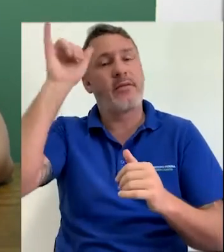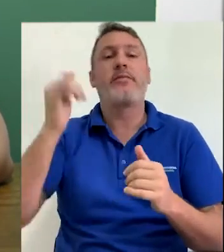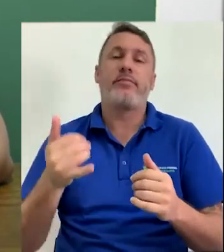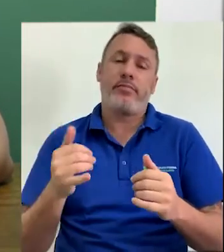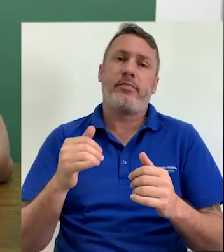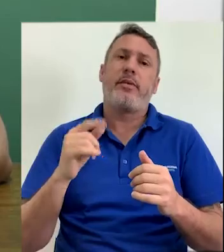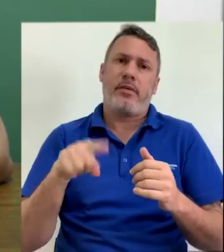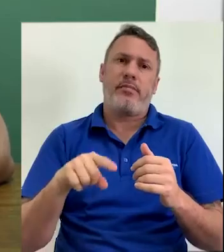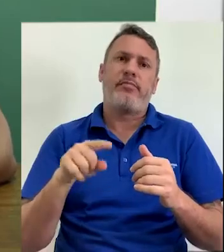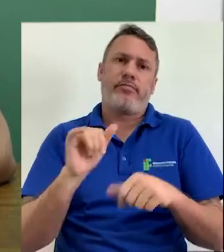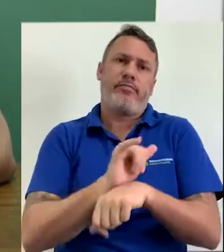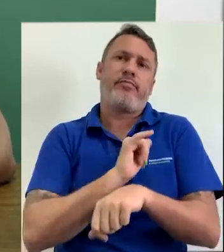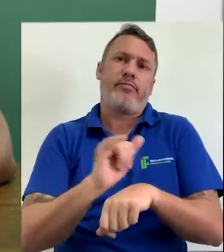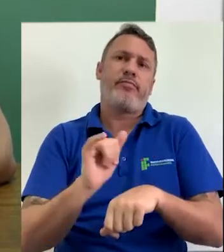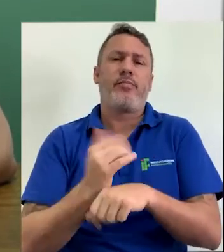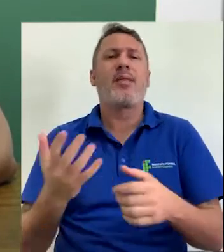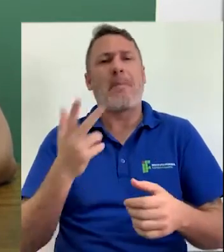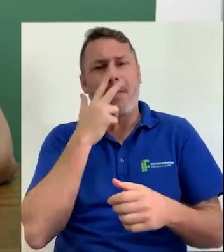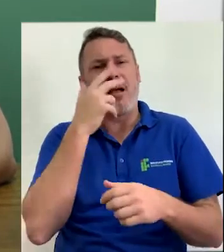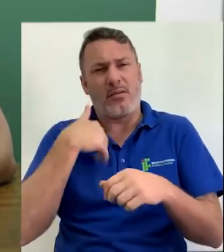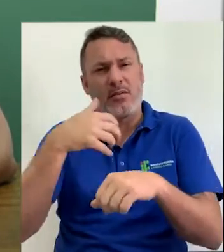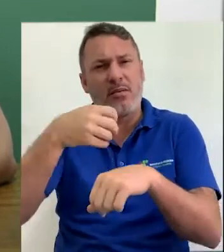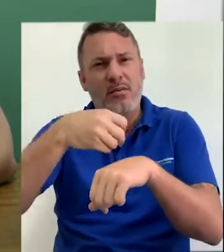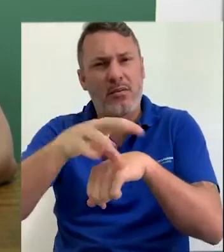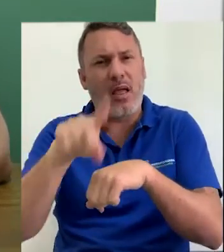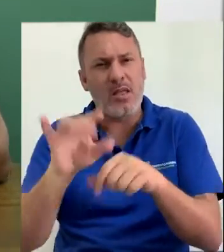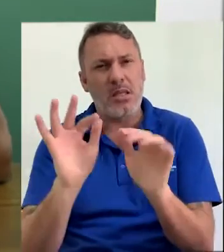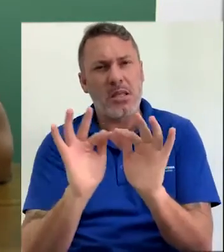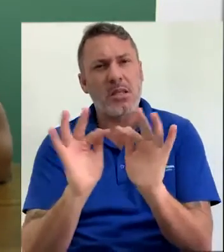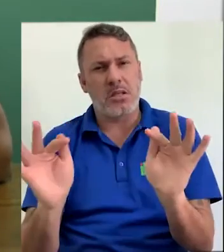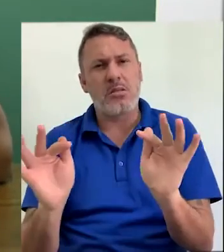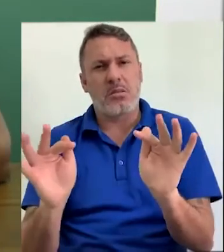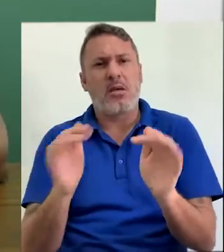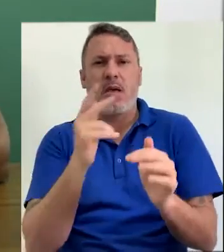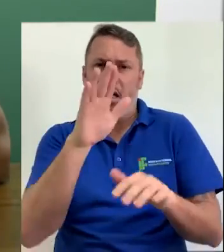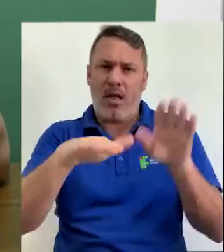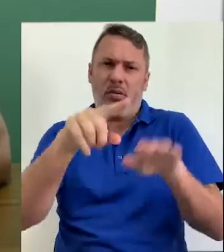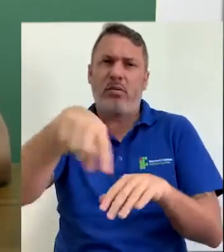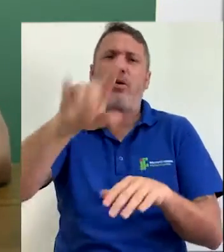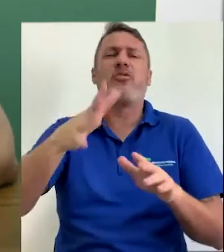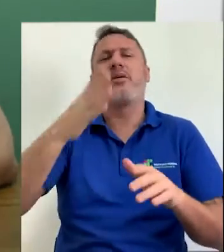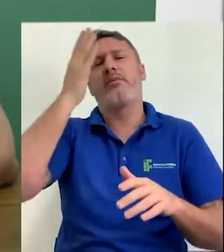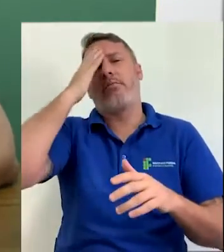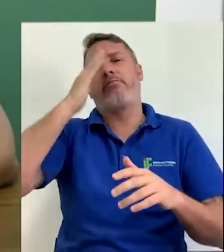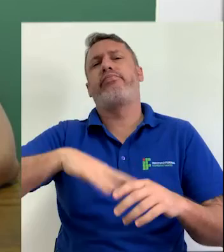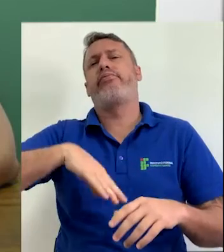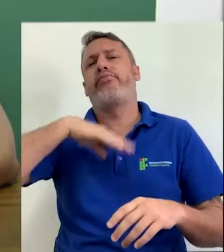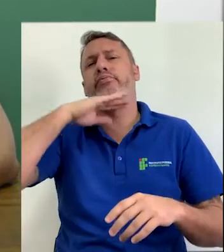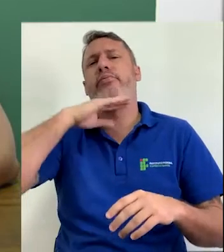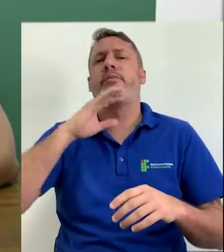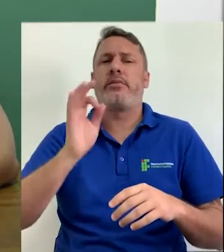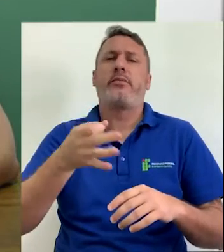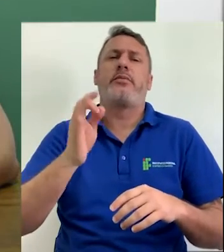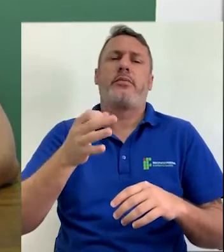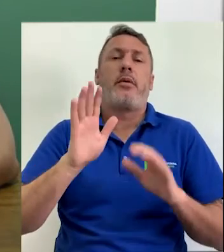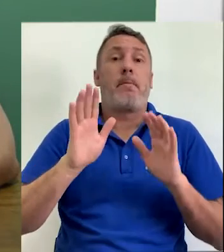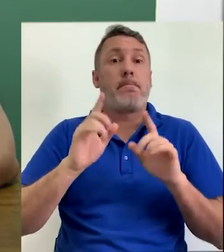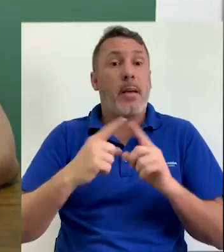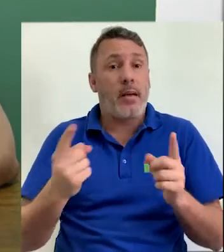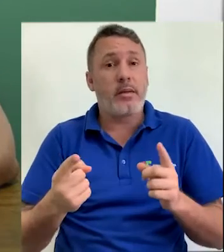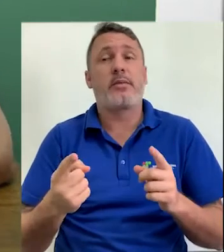sei que são dicas simples, muitos de vocês já sabem isso,